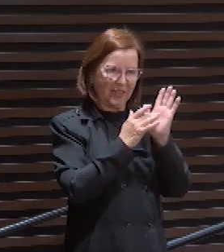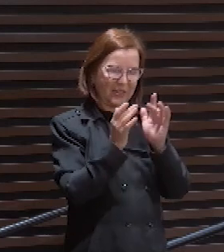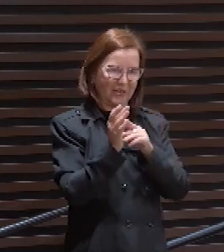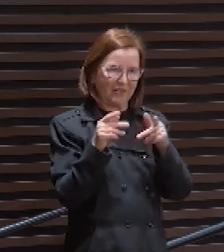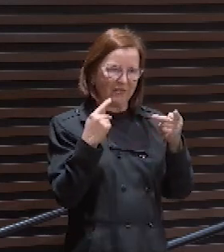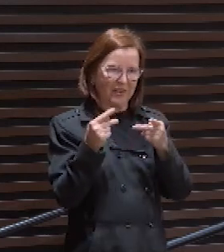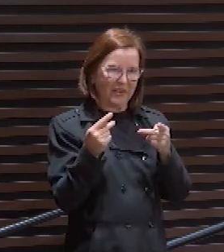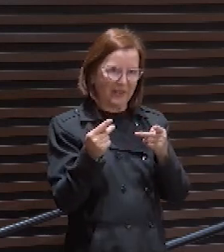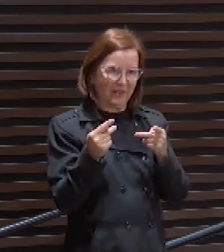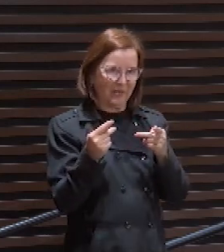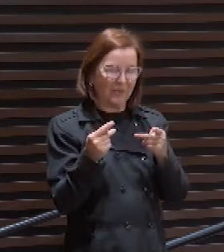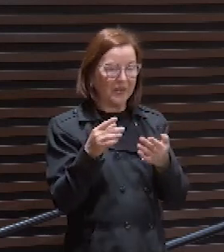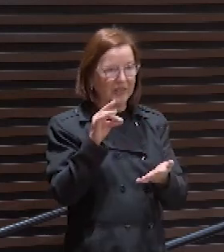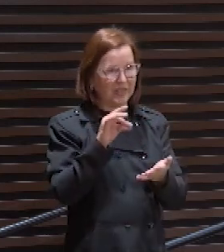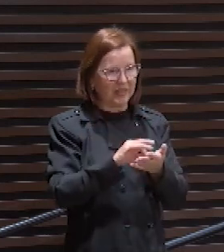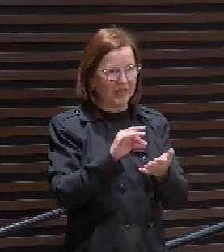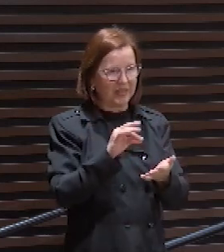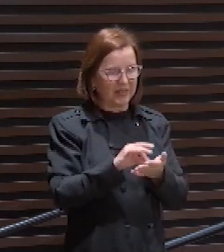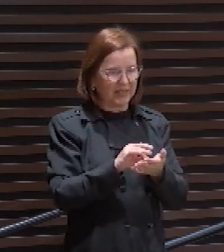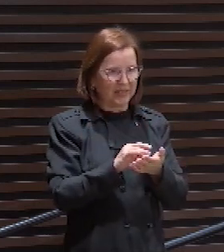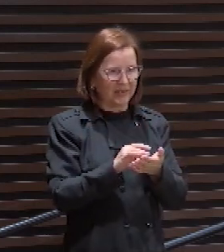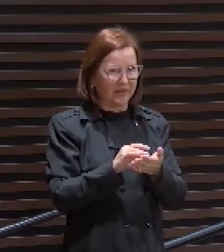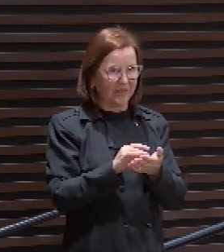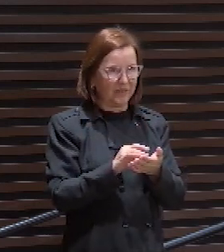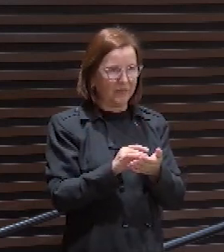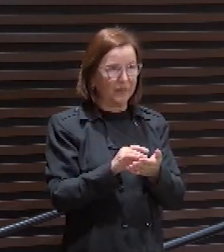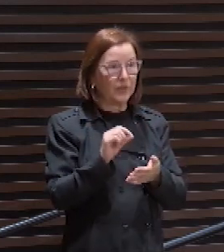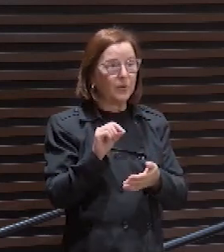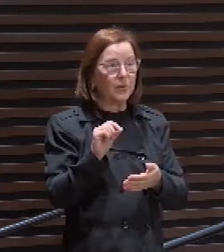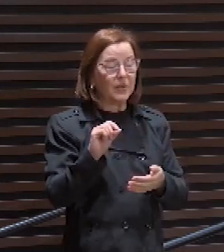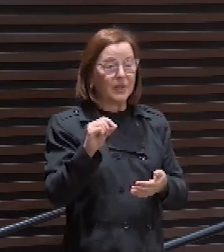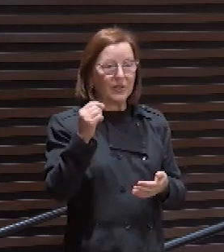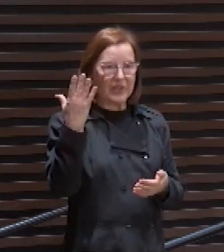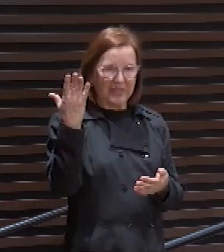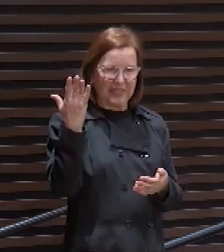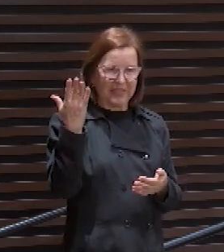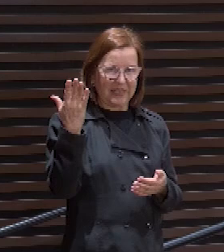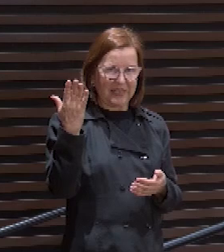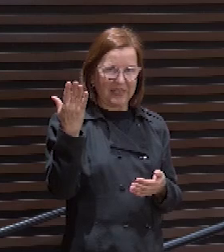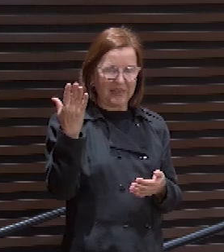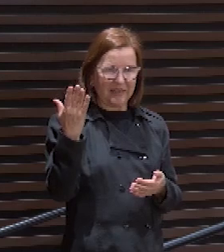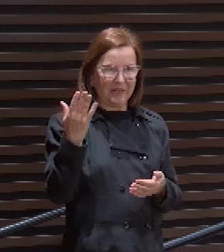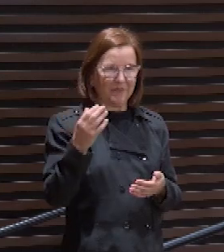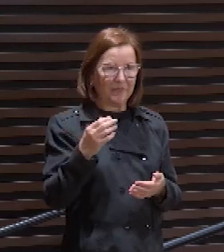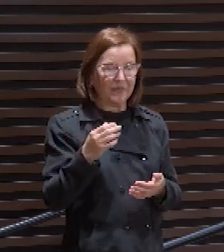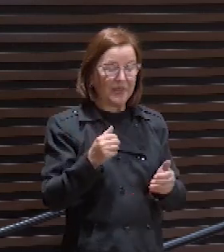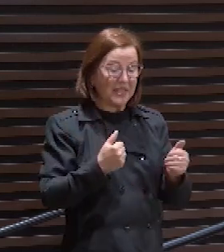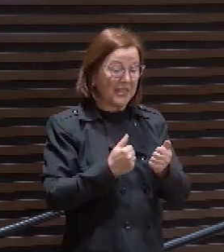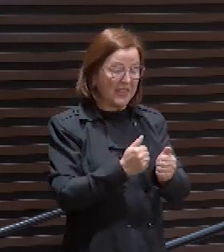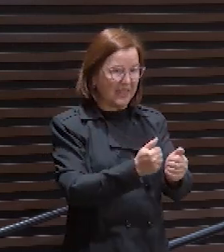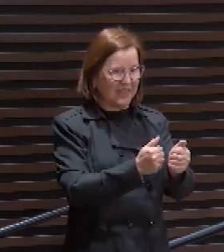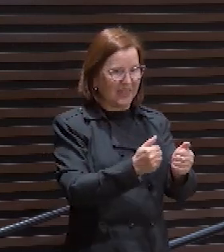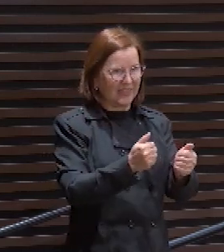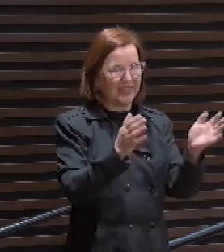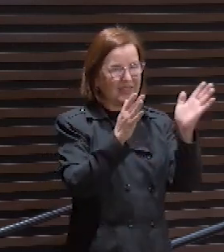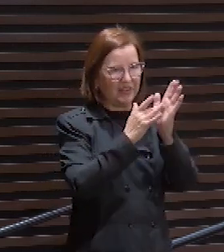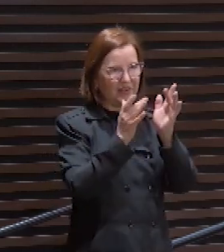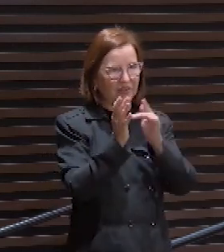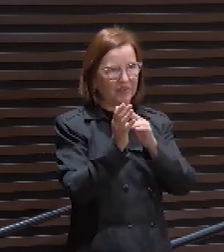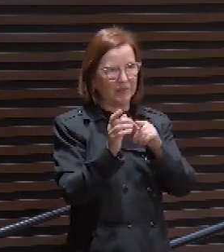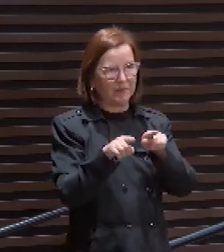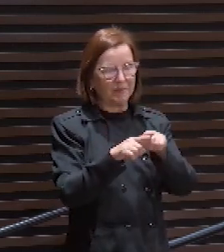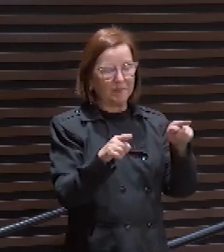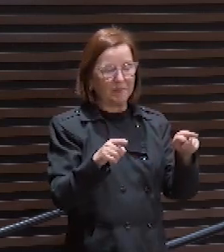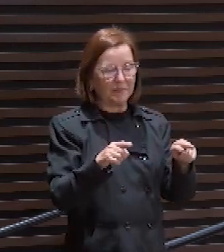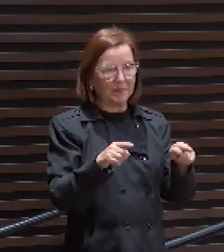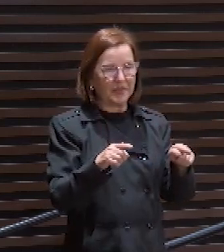peso. É uma realidade sobre como que acontece o ato de olharmos para Jesus e segui-lo. Porém, a motivação do nosso